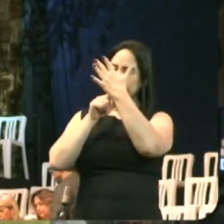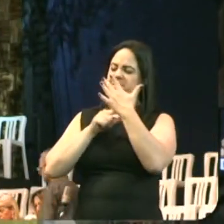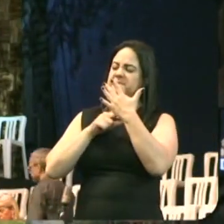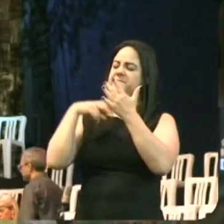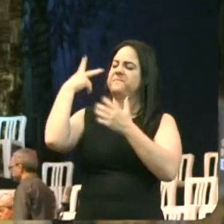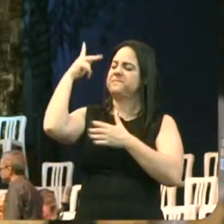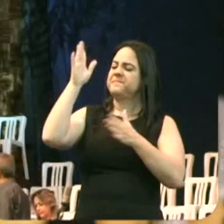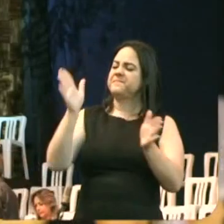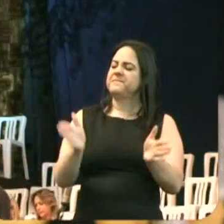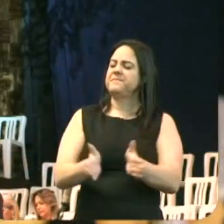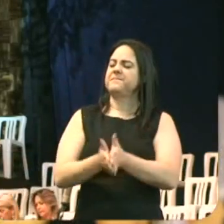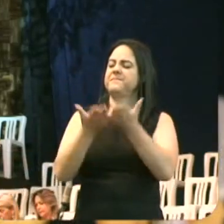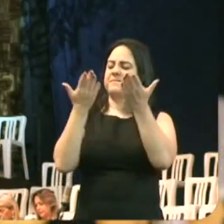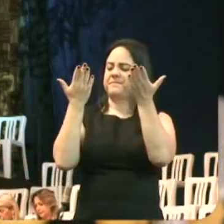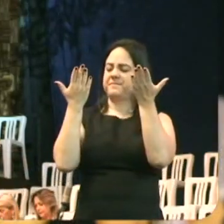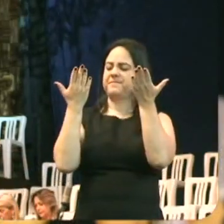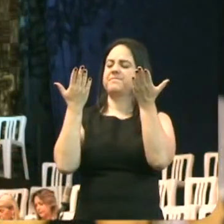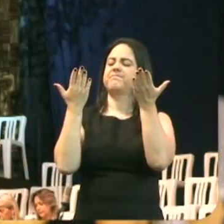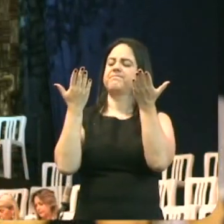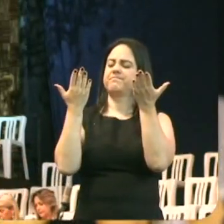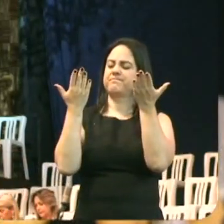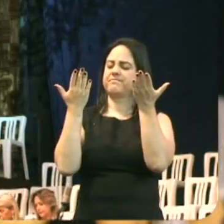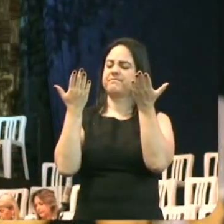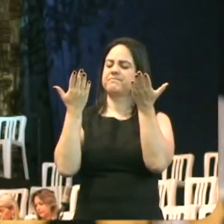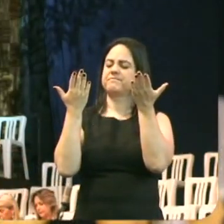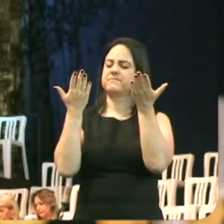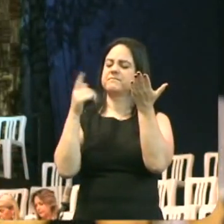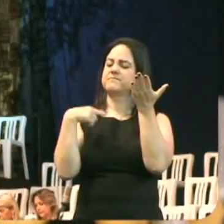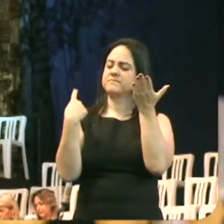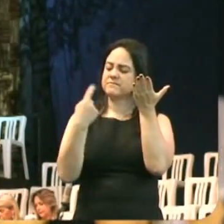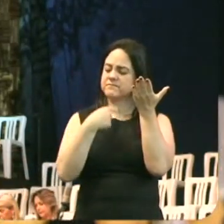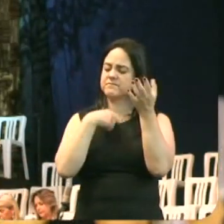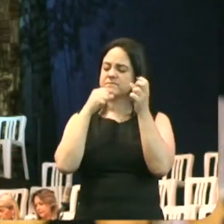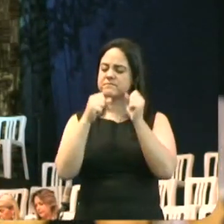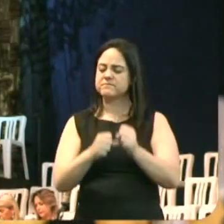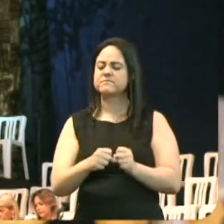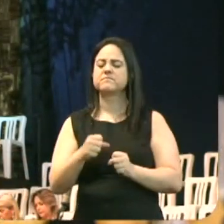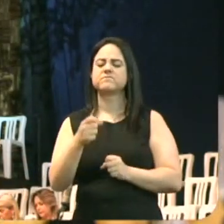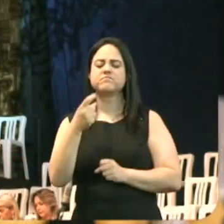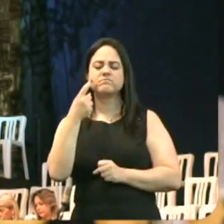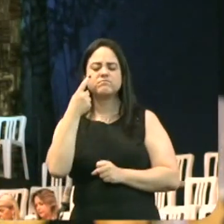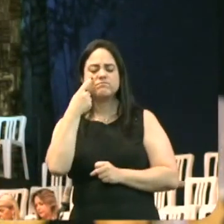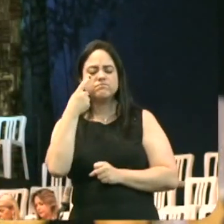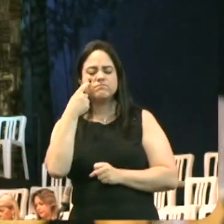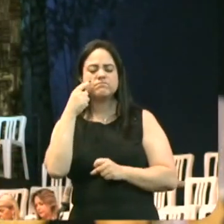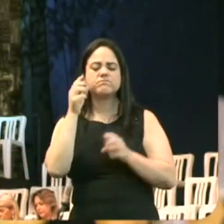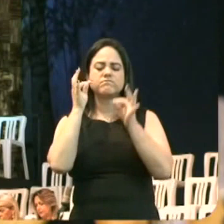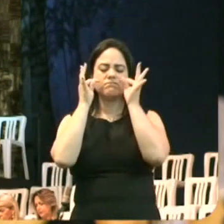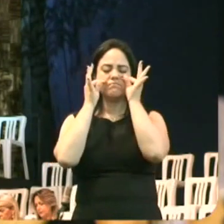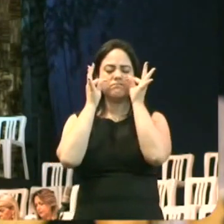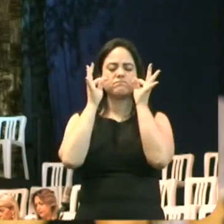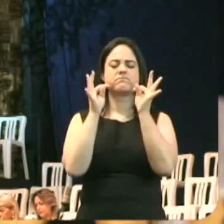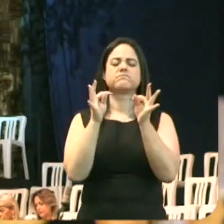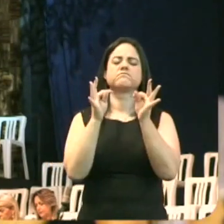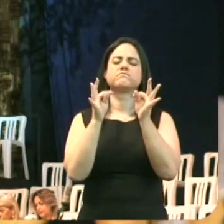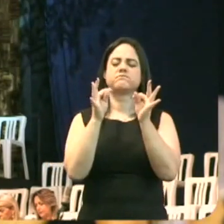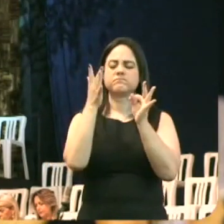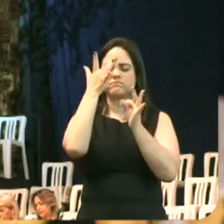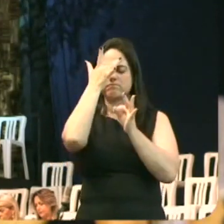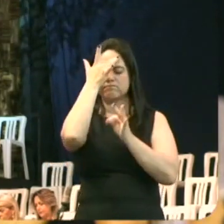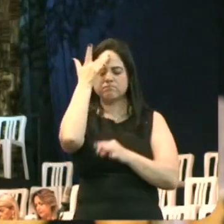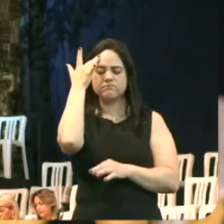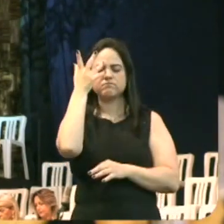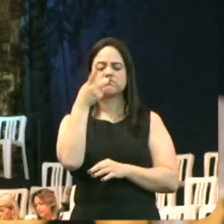teus milagres, e que a gente possa ouvir os testemunhos de gente que